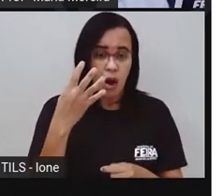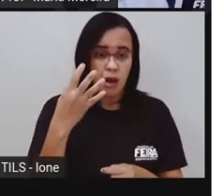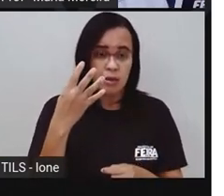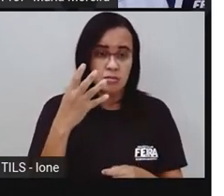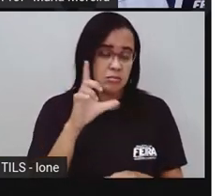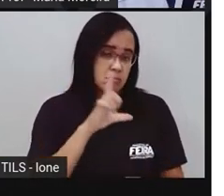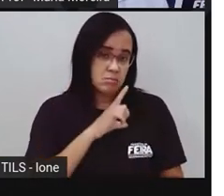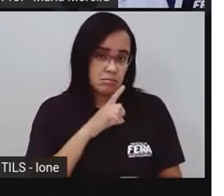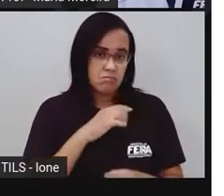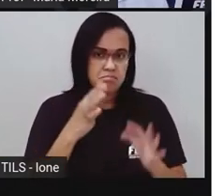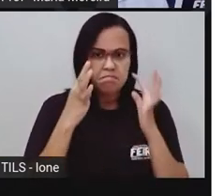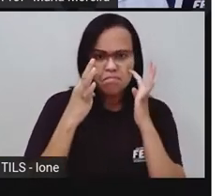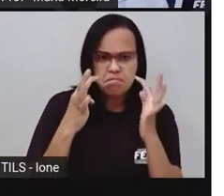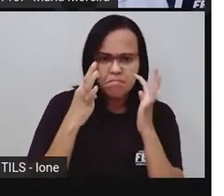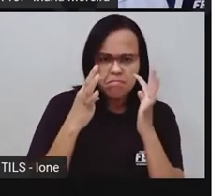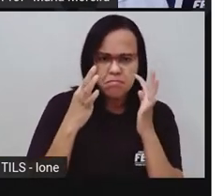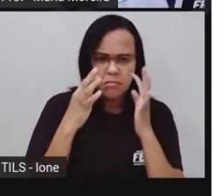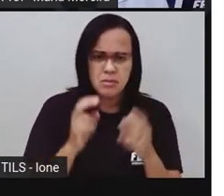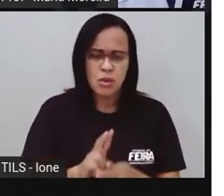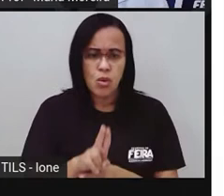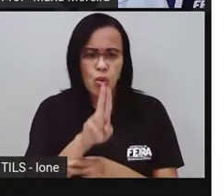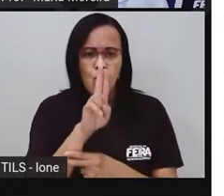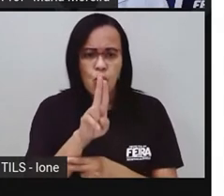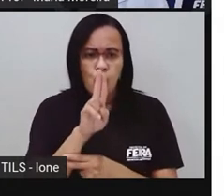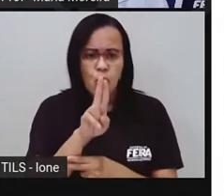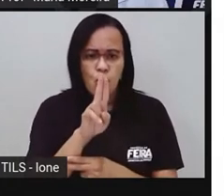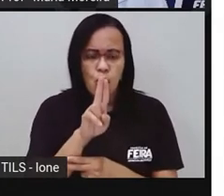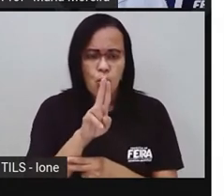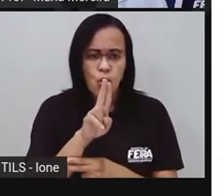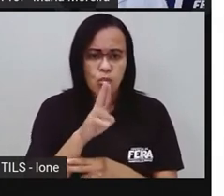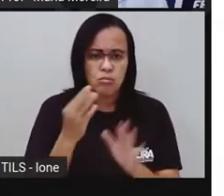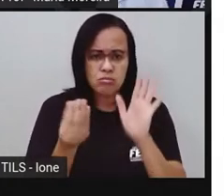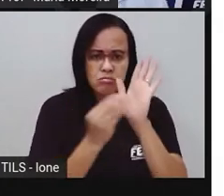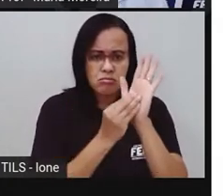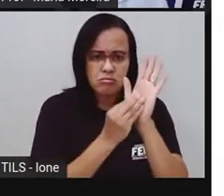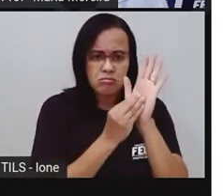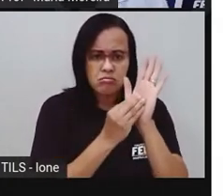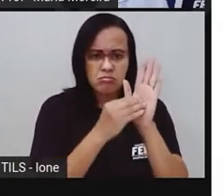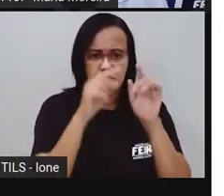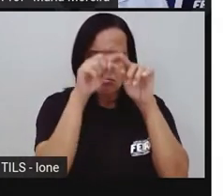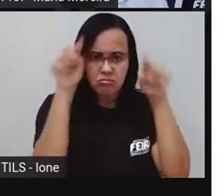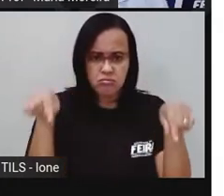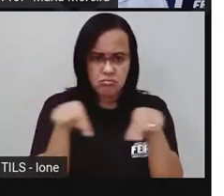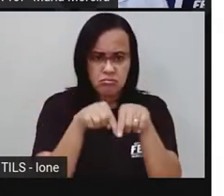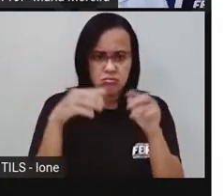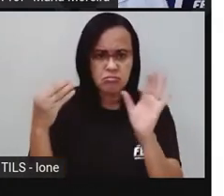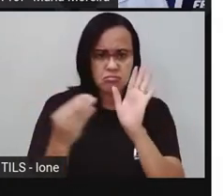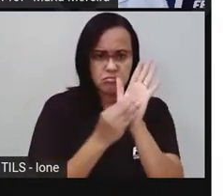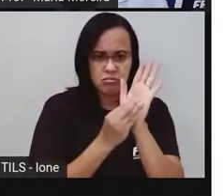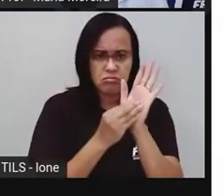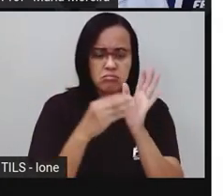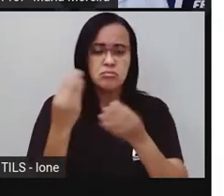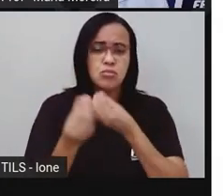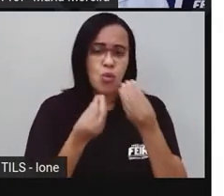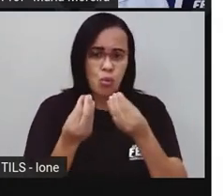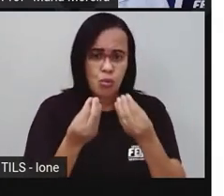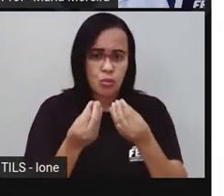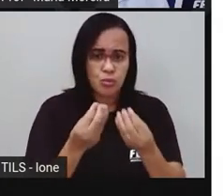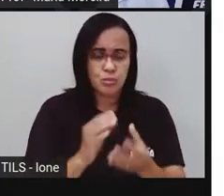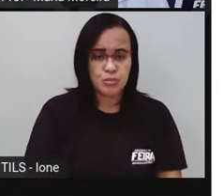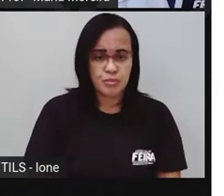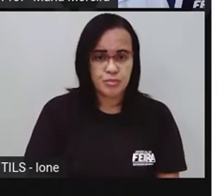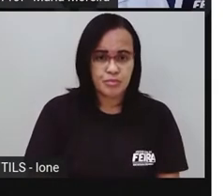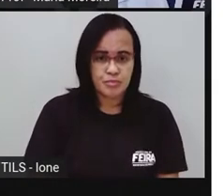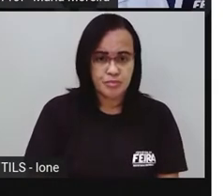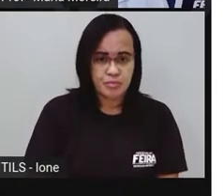né Observe como o escrevemos no quadro de valor de lugar Olha só uma unidade de milhar